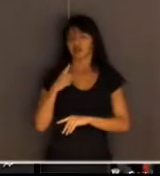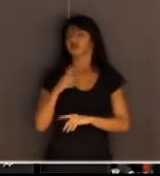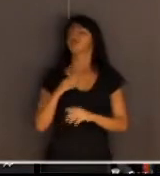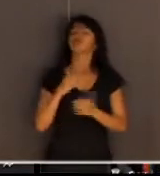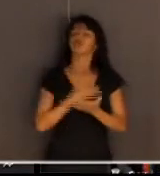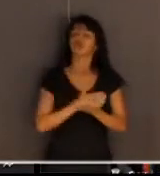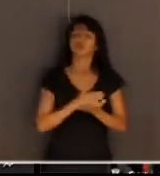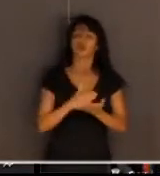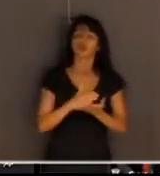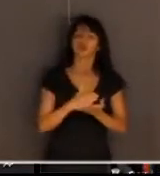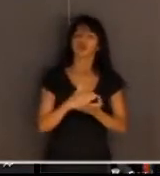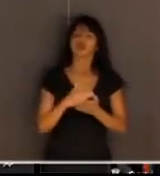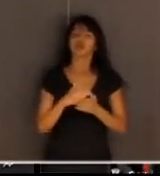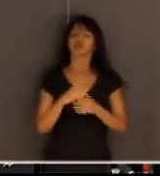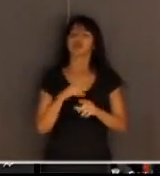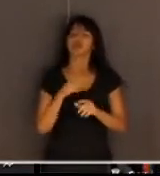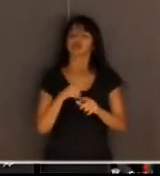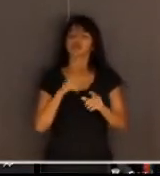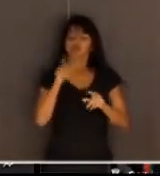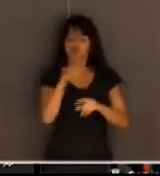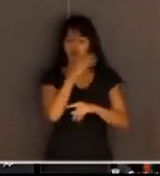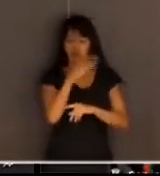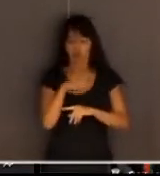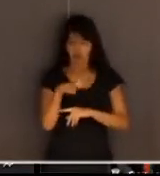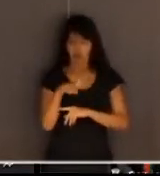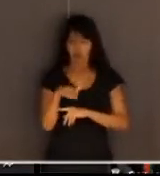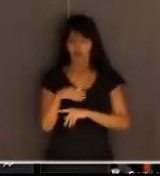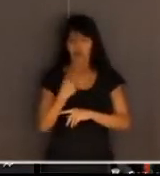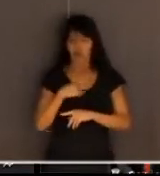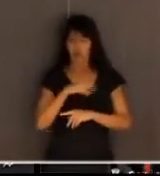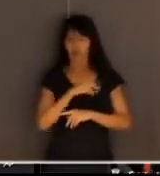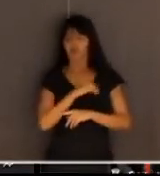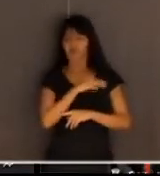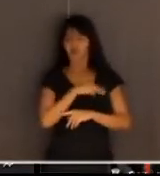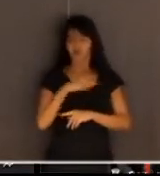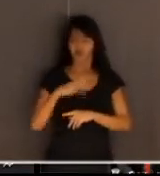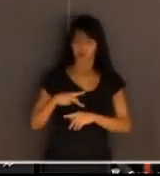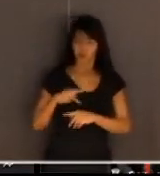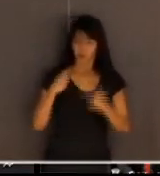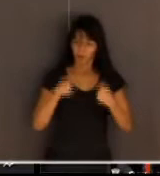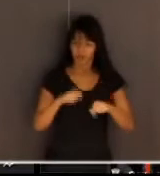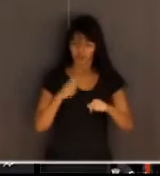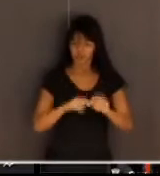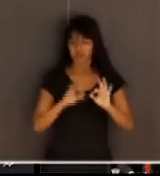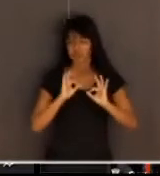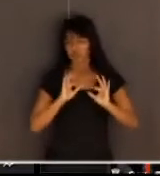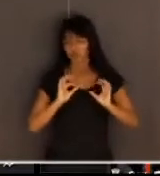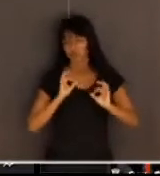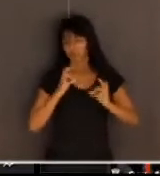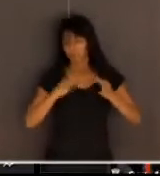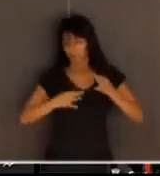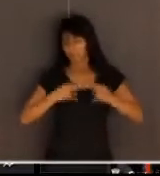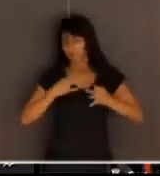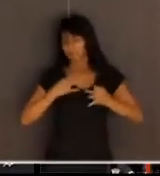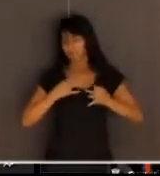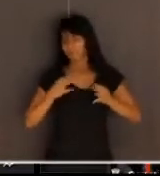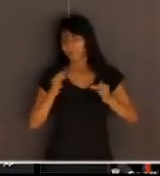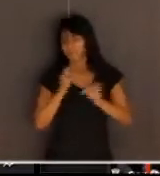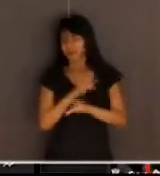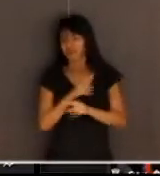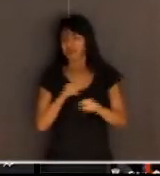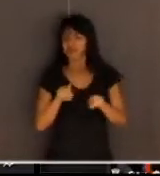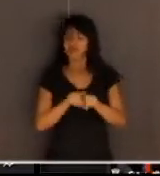nulidades. Então, nós do Ministério Público temos de estar preparado para esse pedido de efeito suspensivo